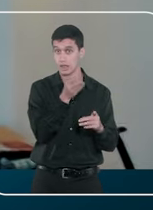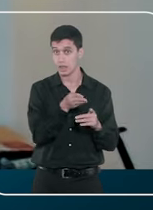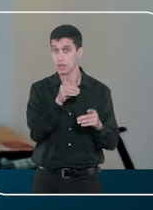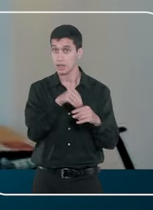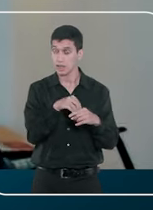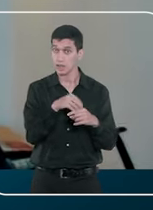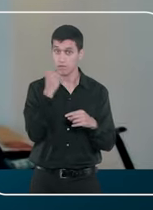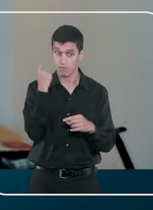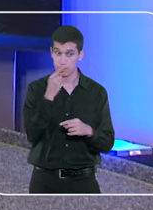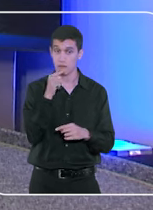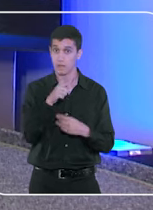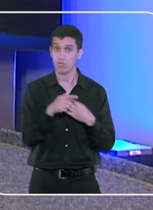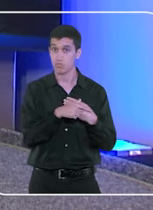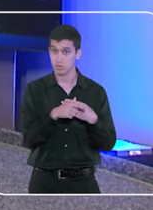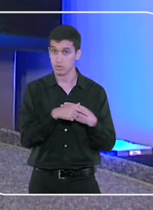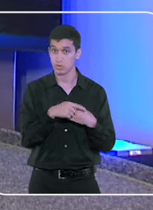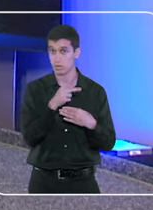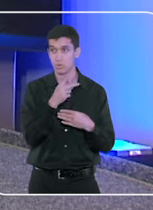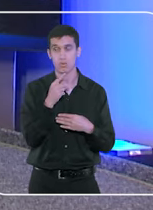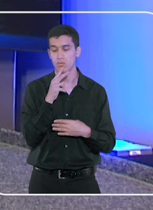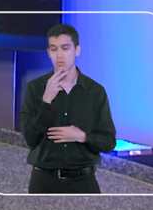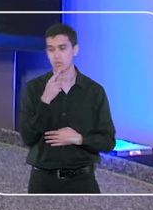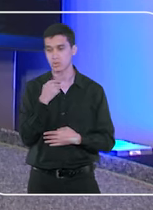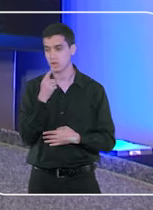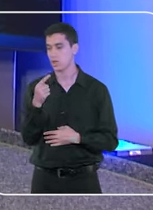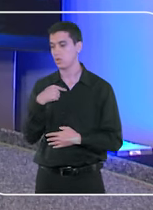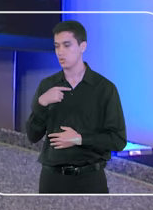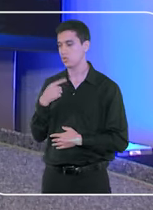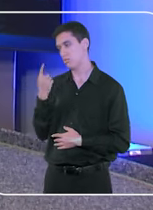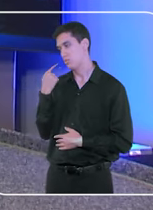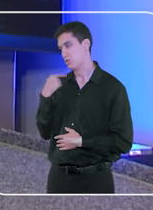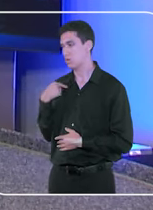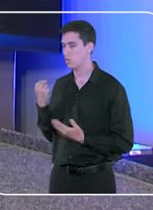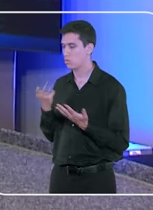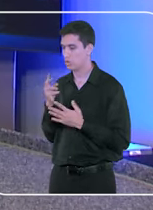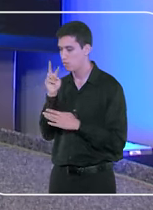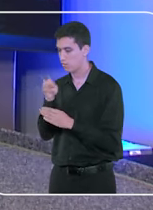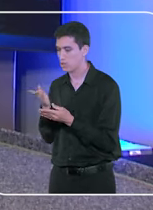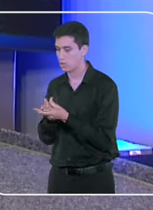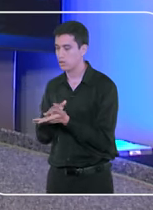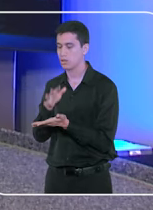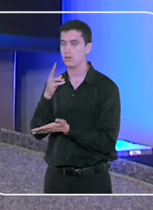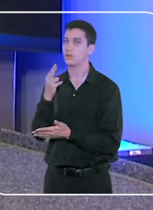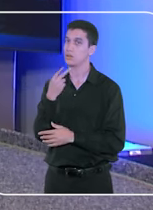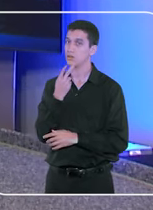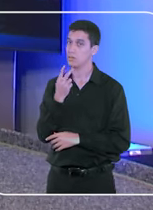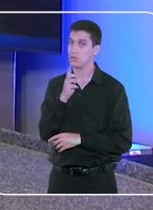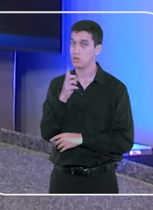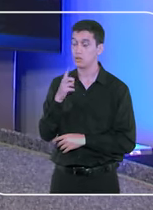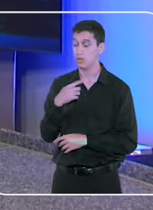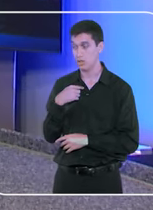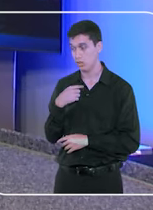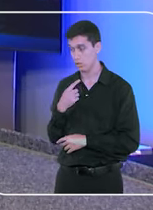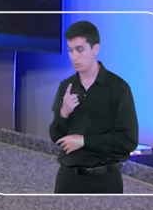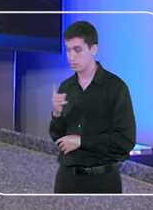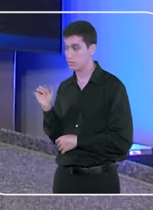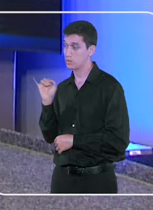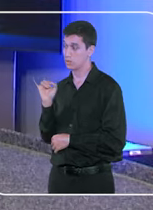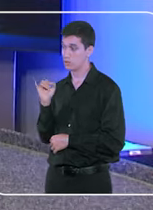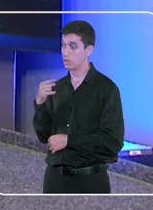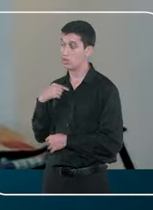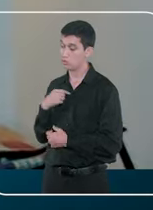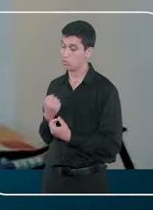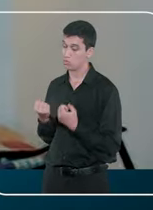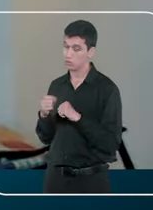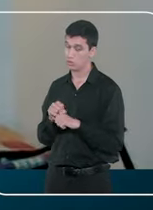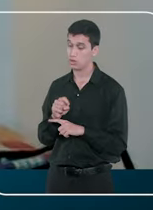falando grosso modo, ele não vai chegar lá simplesmente dizer: "Olá, sou advogado, gostaria de acessar". Não. "Olá, eu sou o defensor de